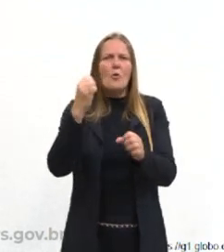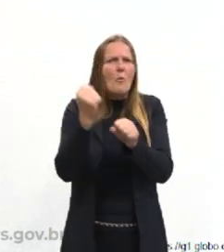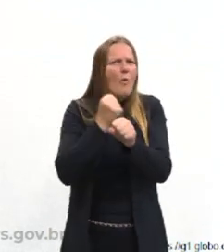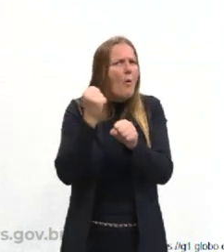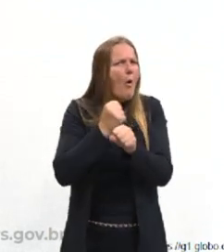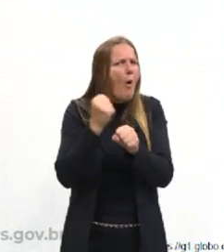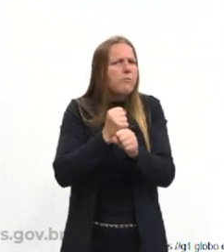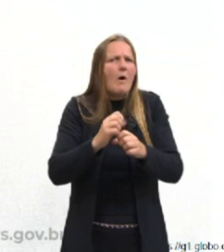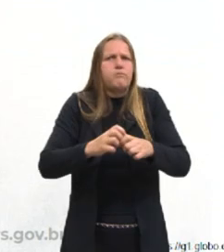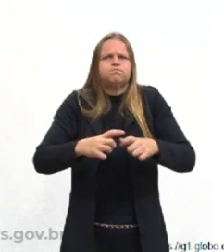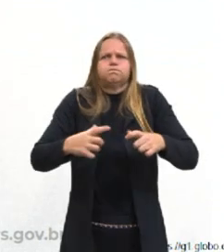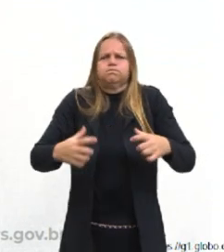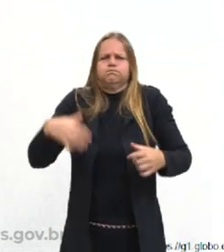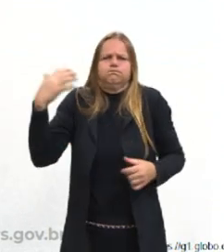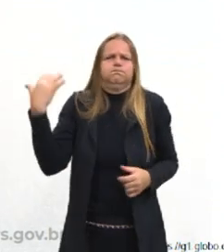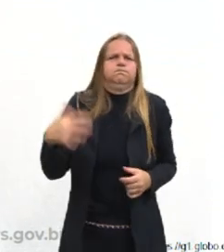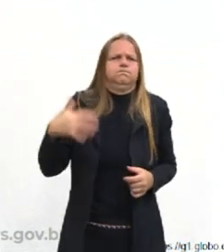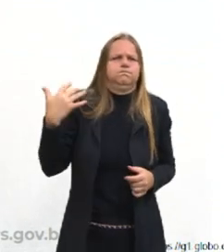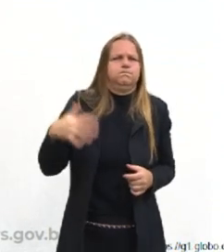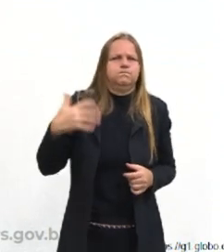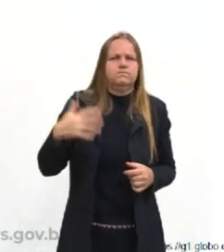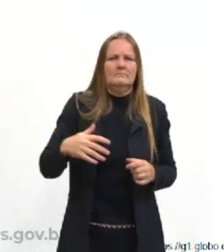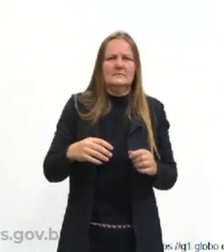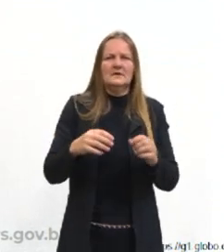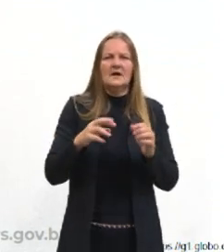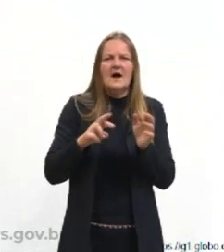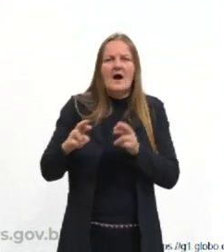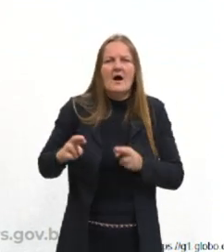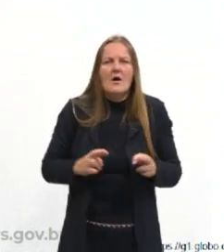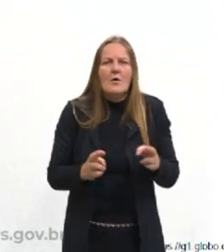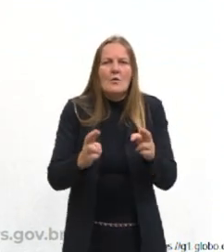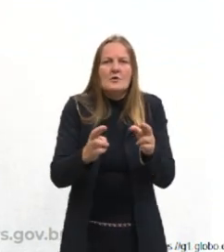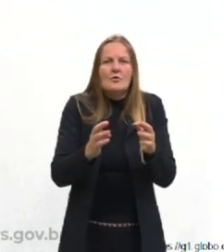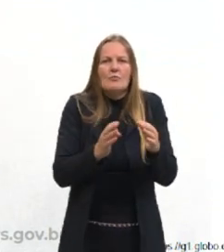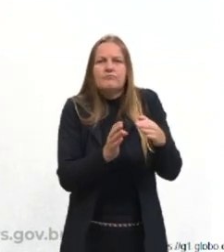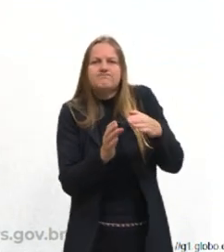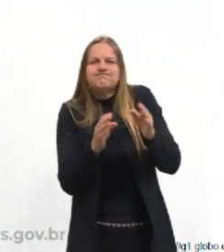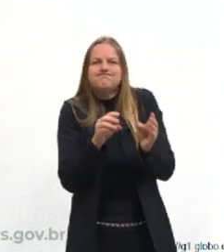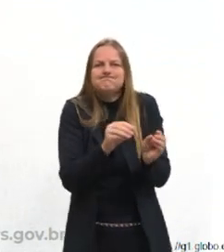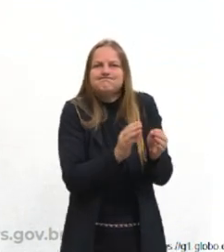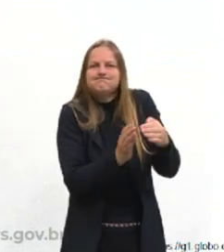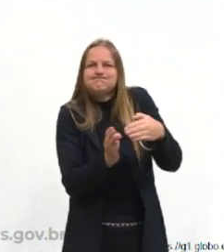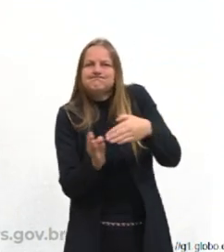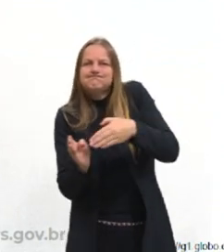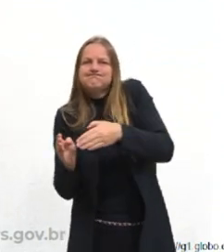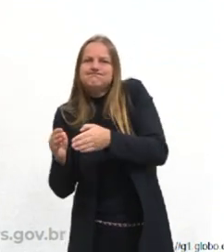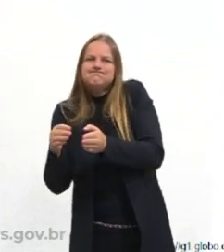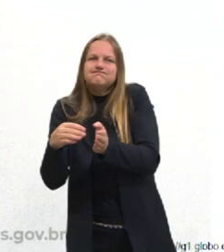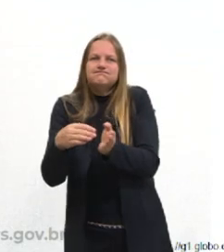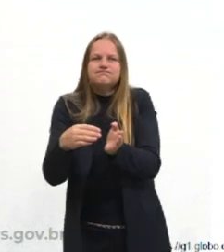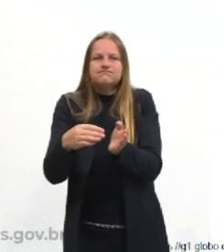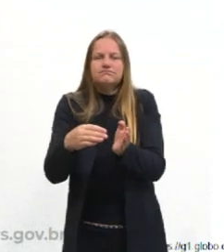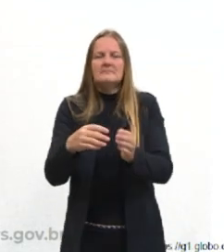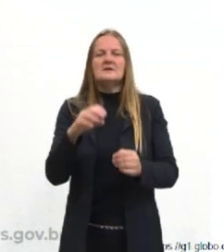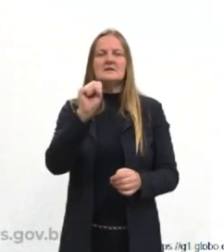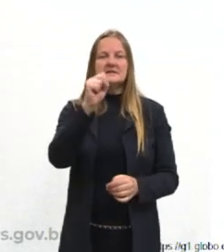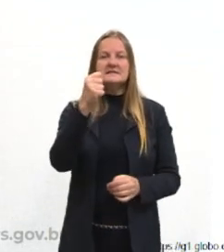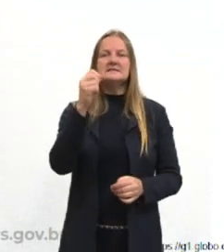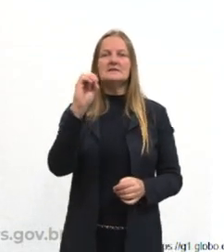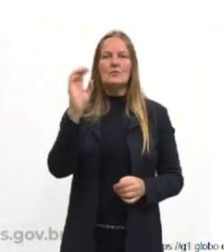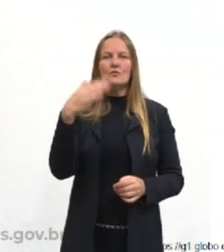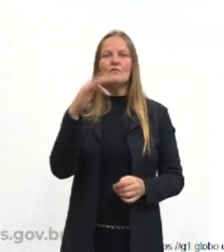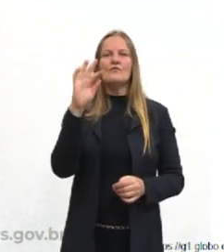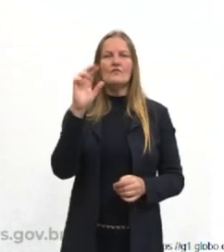extremamente grande extremamente cara que tu vai retirar a água tão do Rio São Francisco